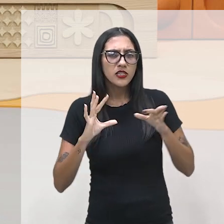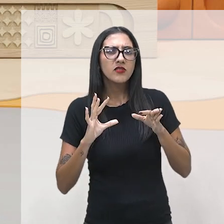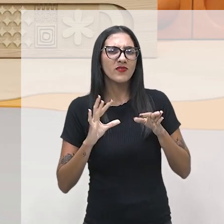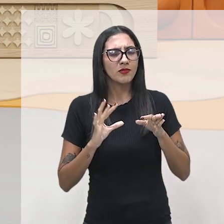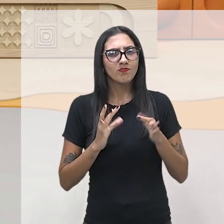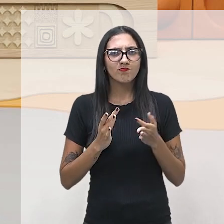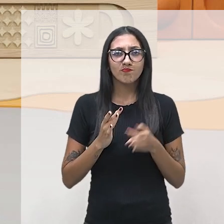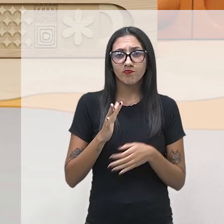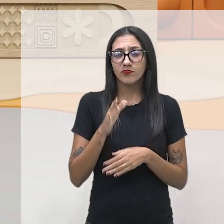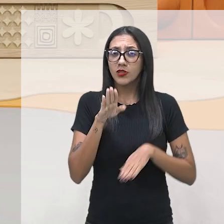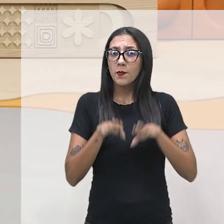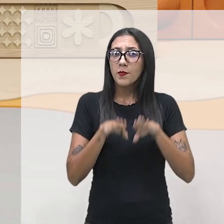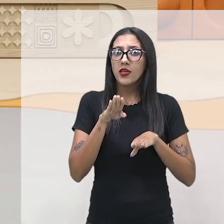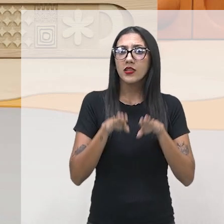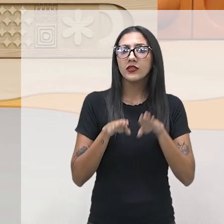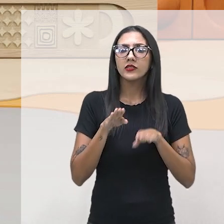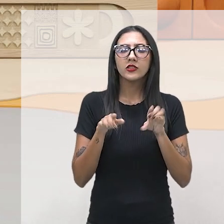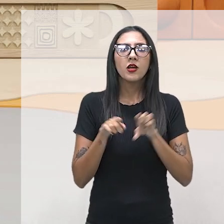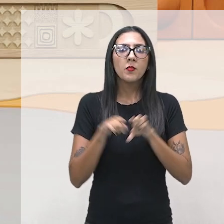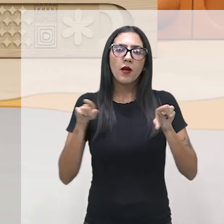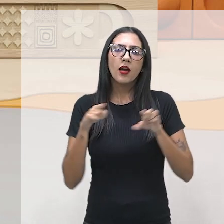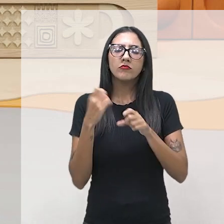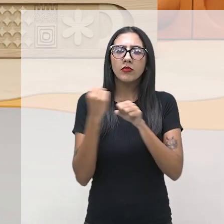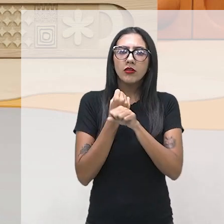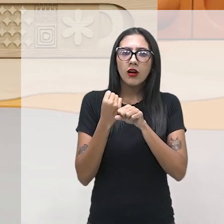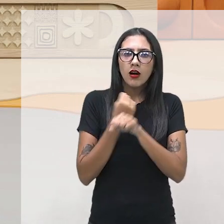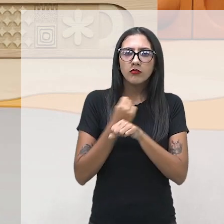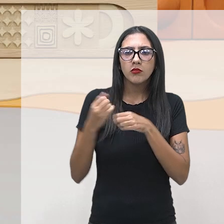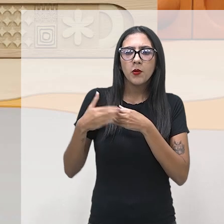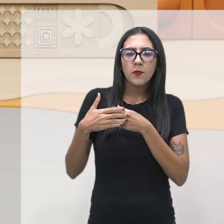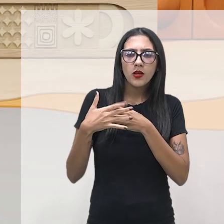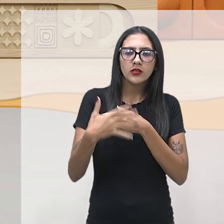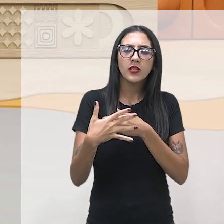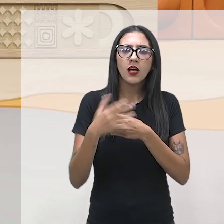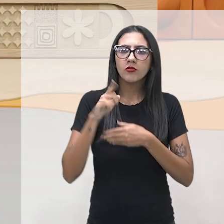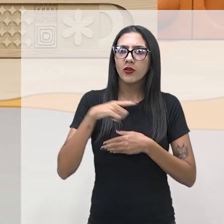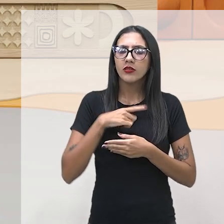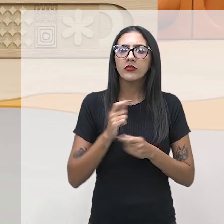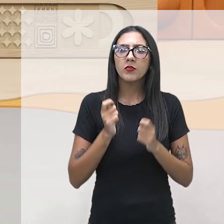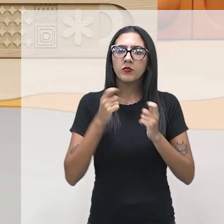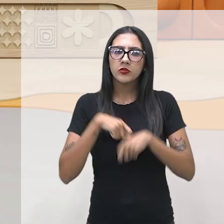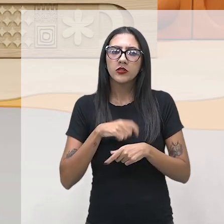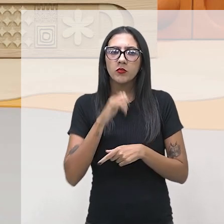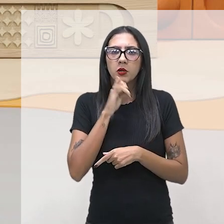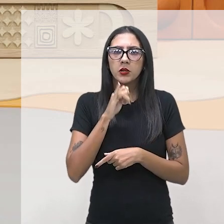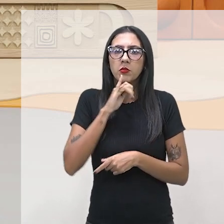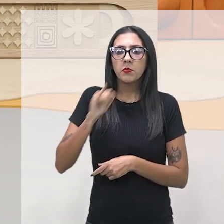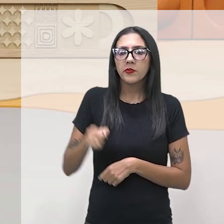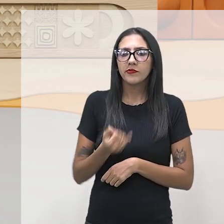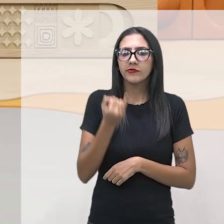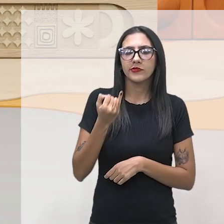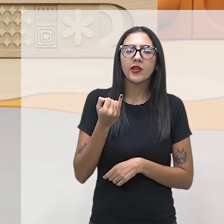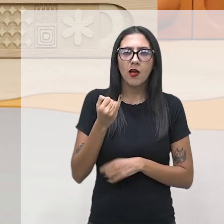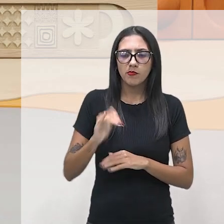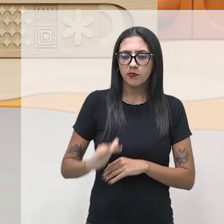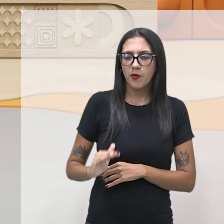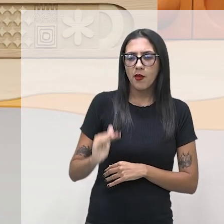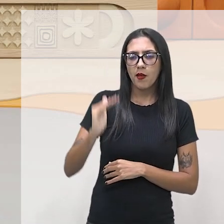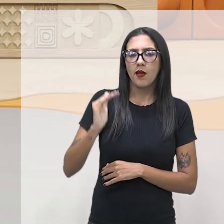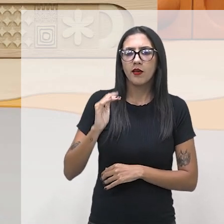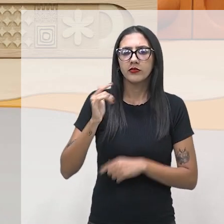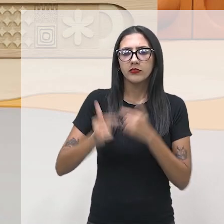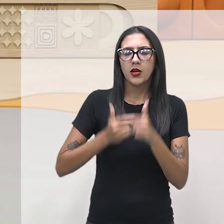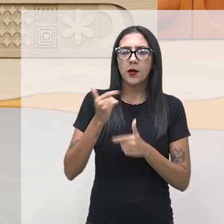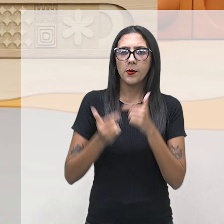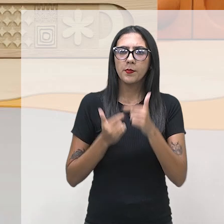prática, ele acabaria também sendo ali mão de obra do Senhor, e acabaria fazendo os mesmos trabalhos